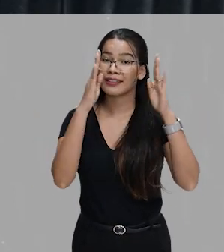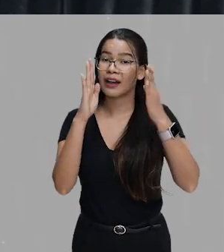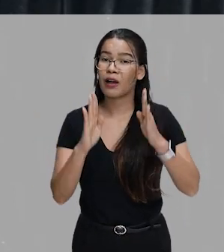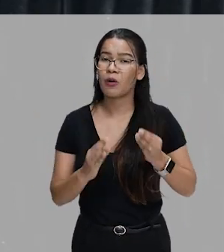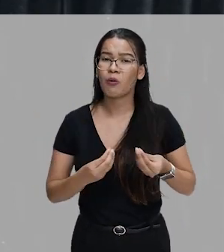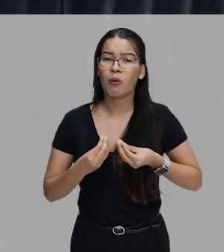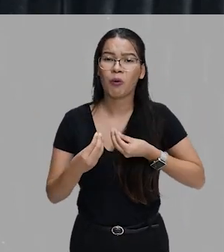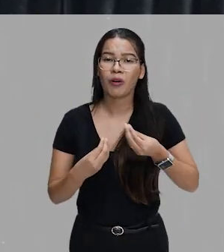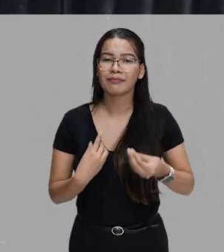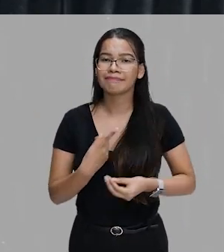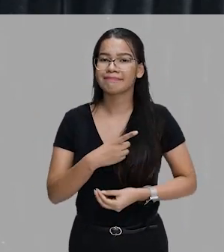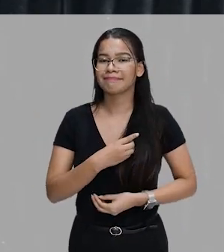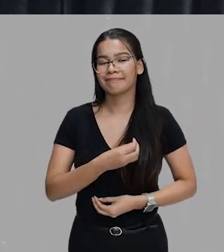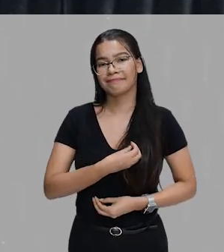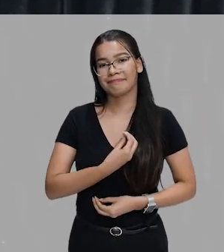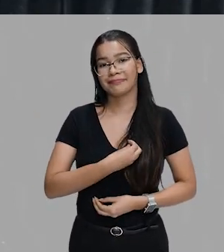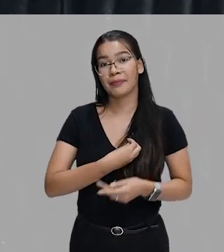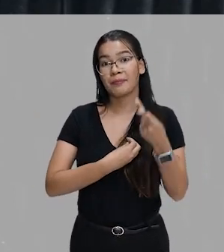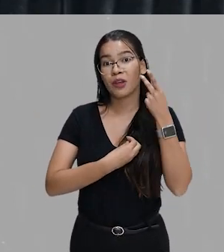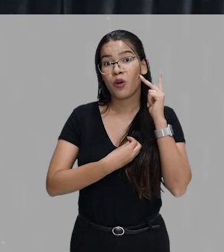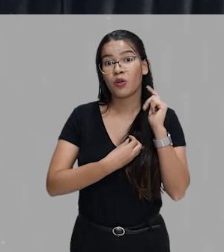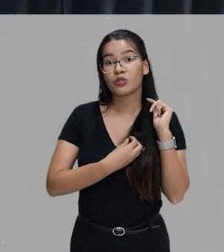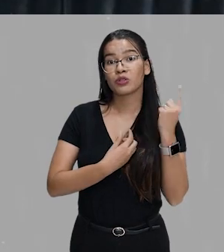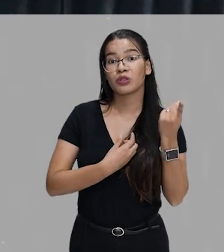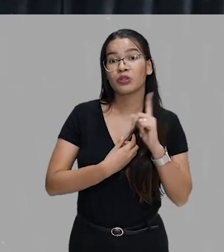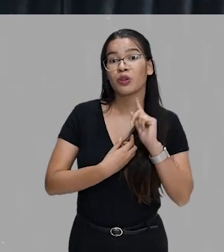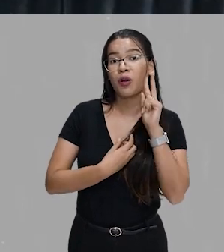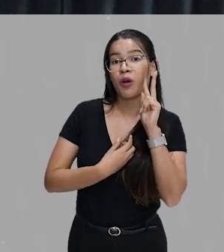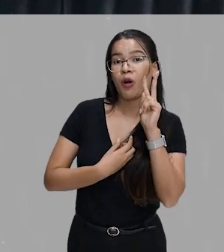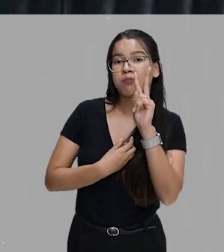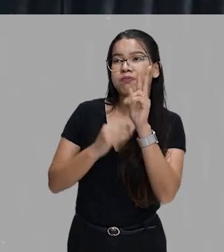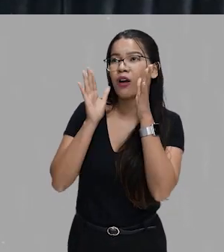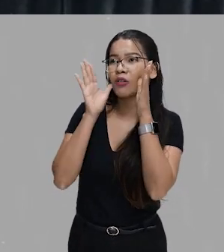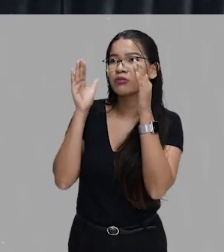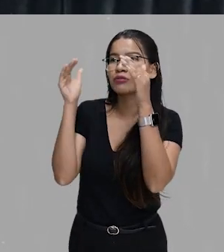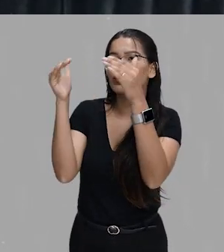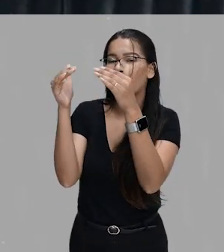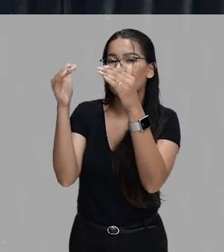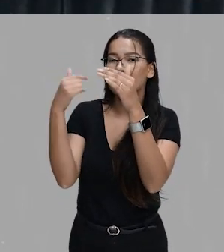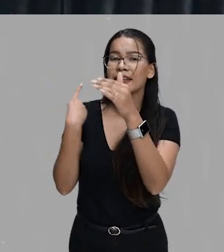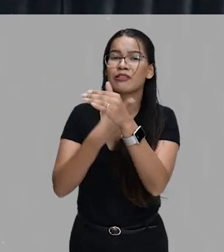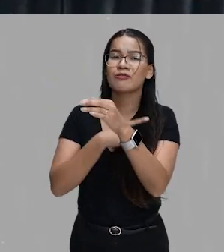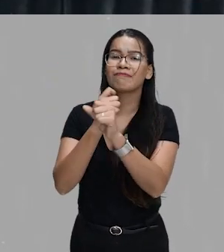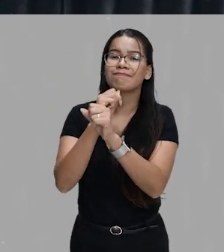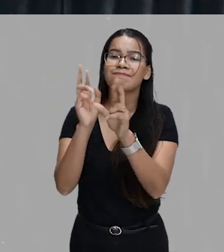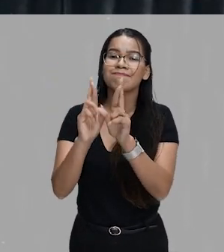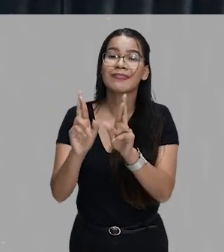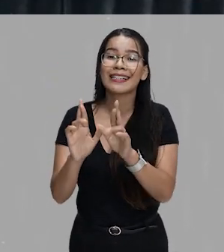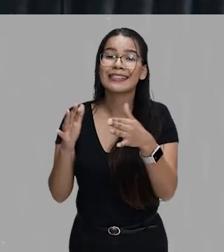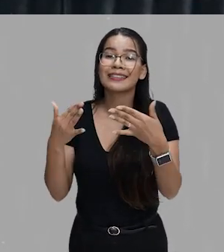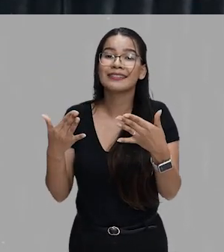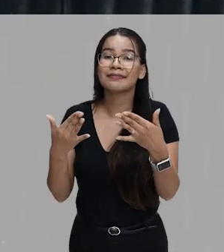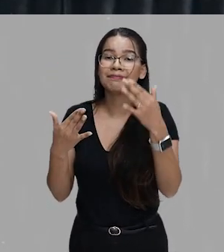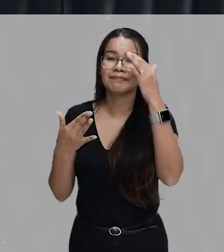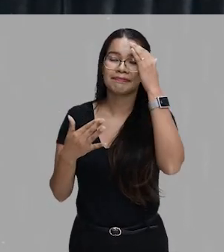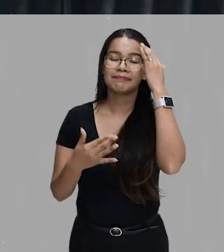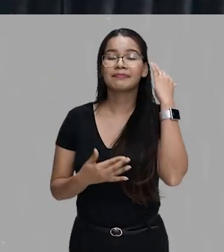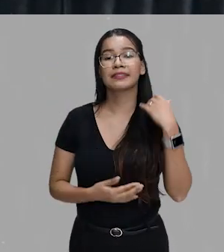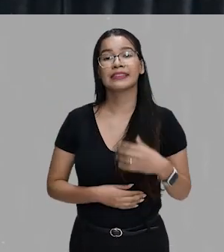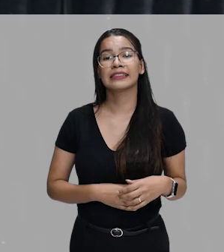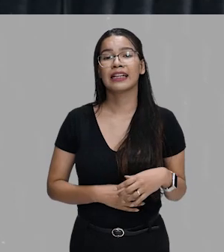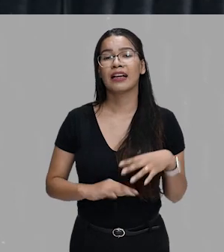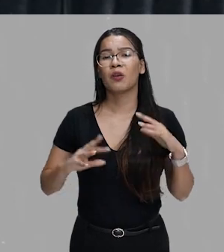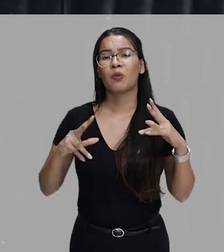nossa vida. Para onde nós estamos olhando, onde nós estamos colocando as nossas expectativas.